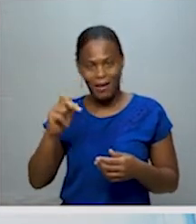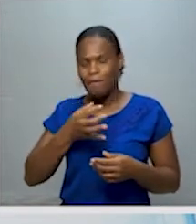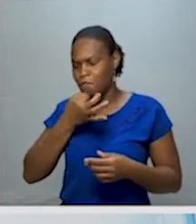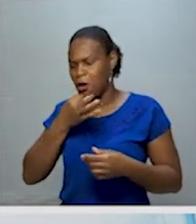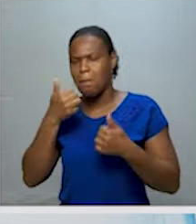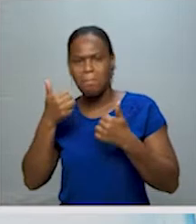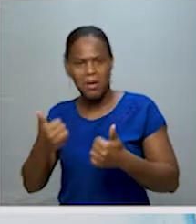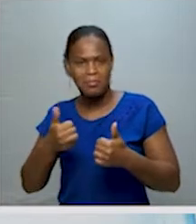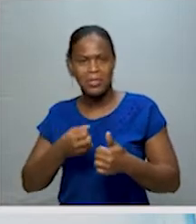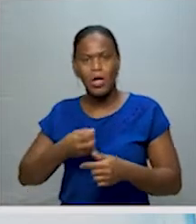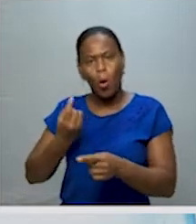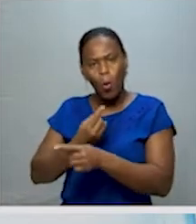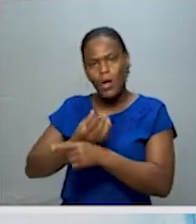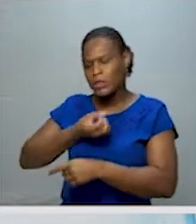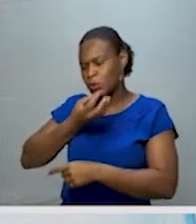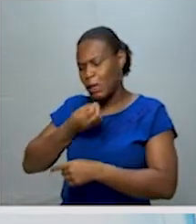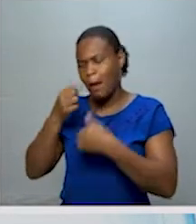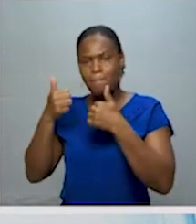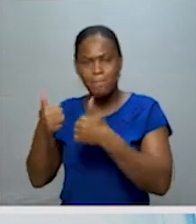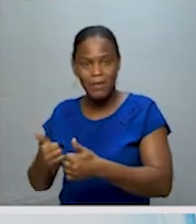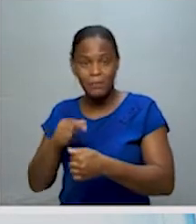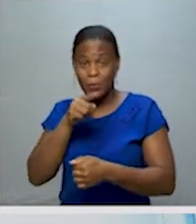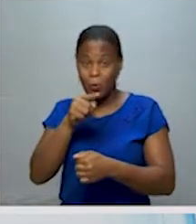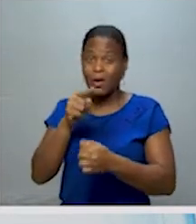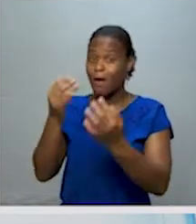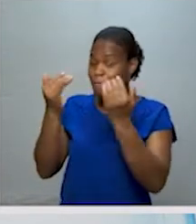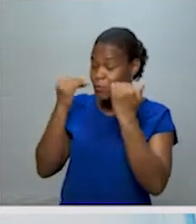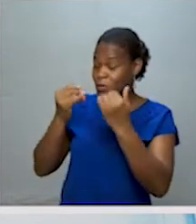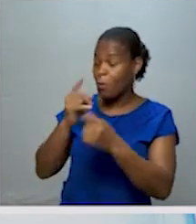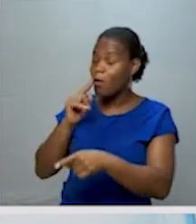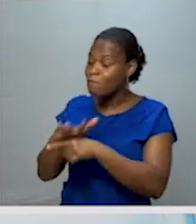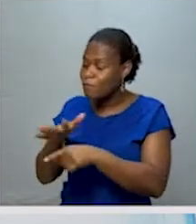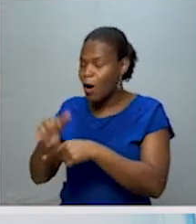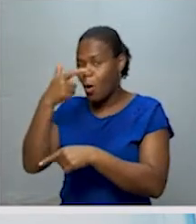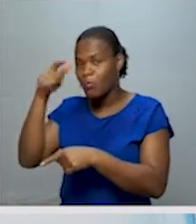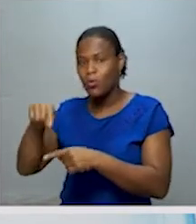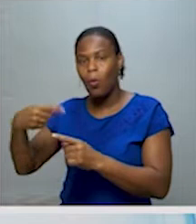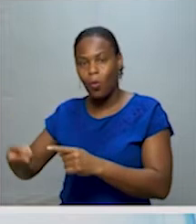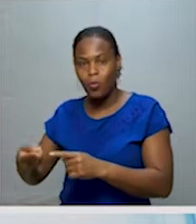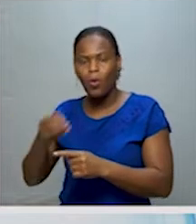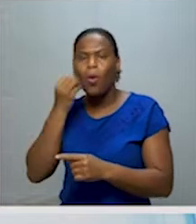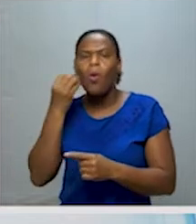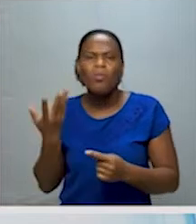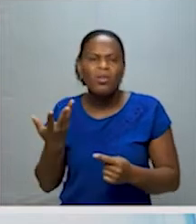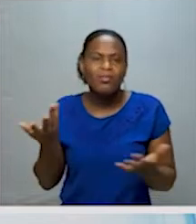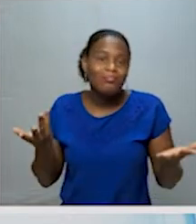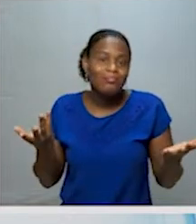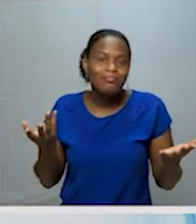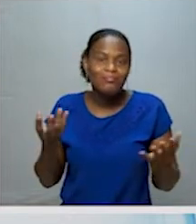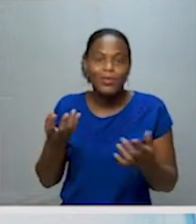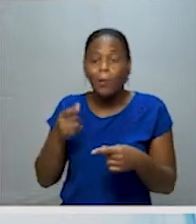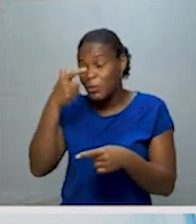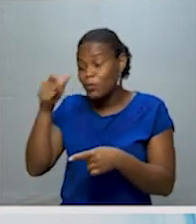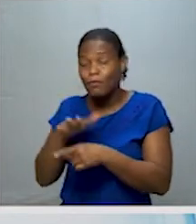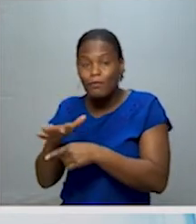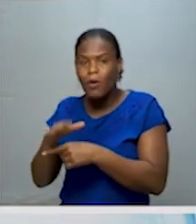seja, você deverá ter informações para convencer os outros. Como é que nós poderemos ter muitas informações para convencer os outros?